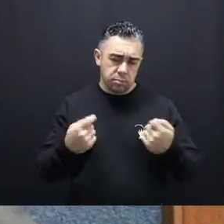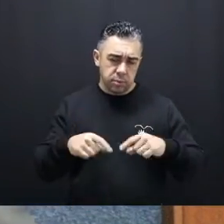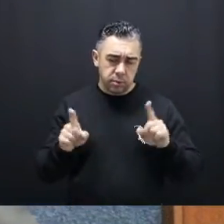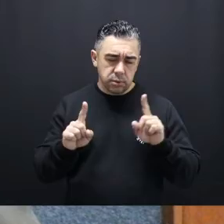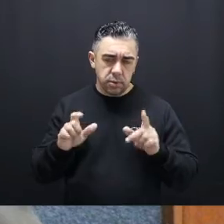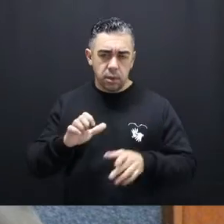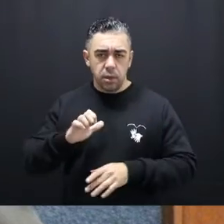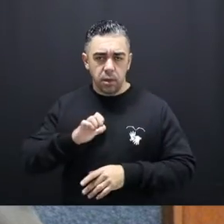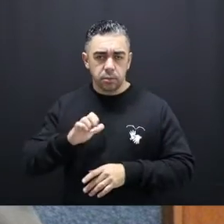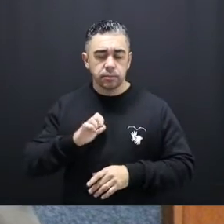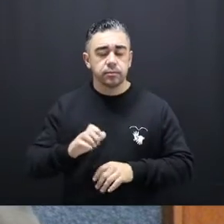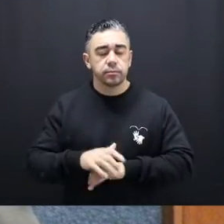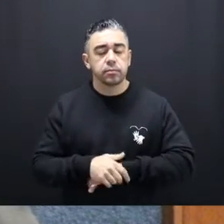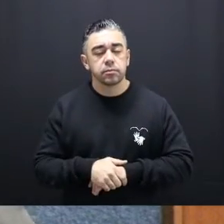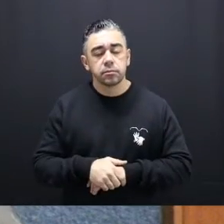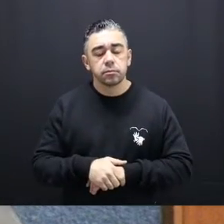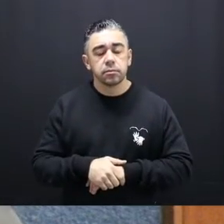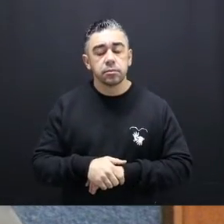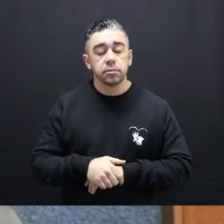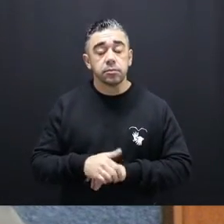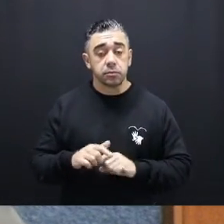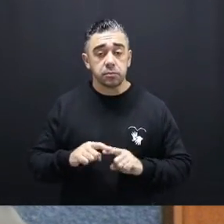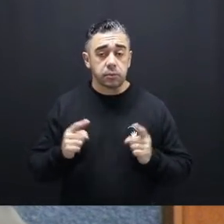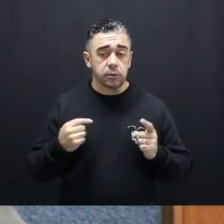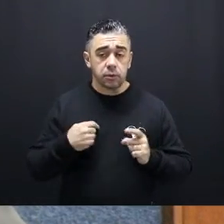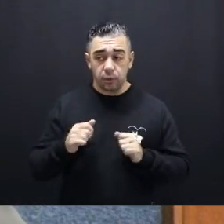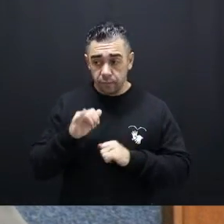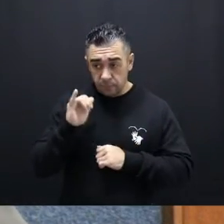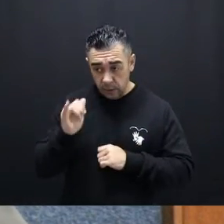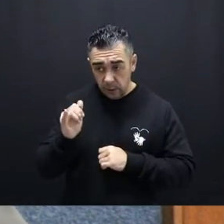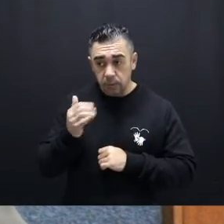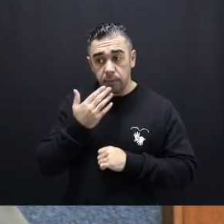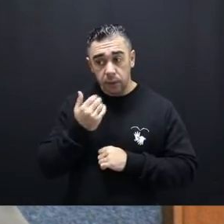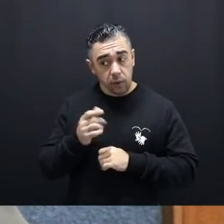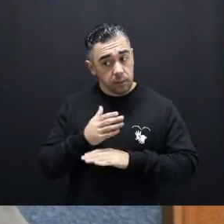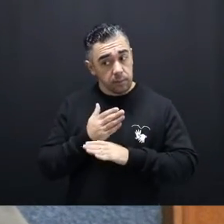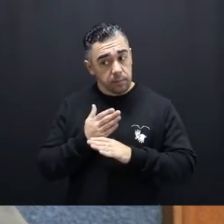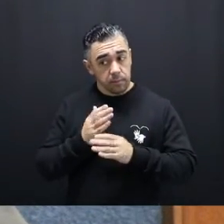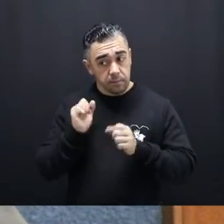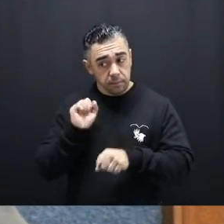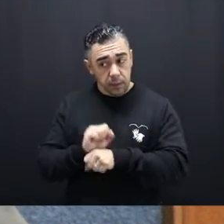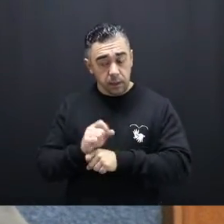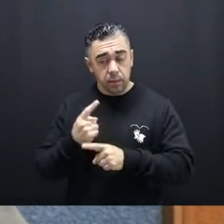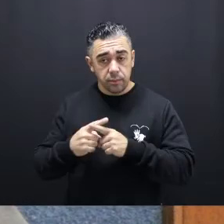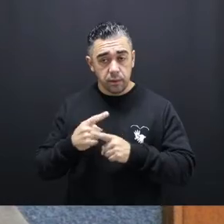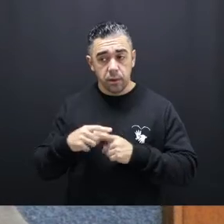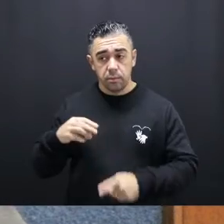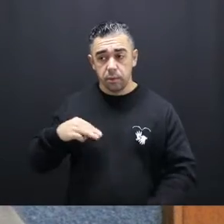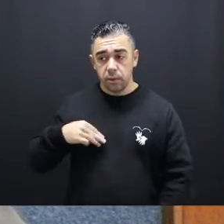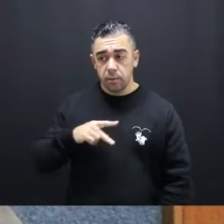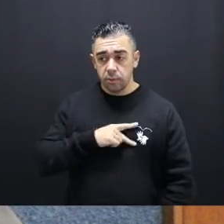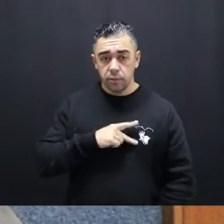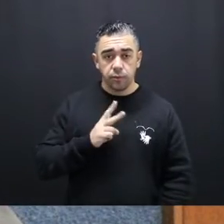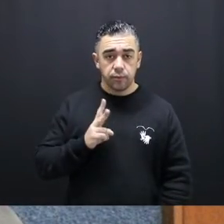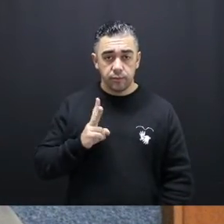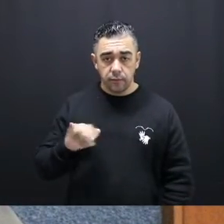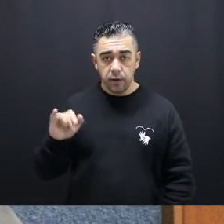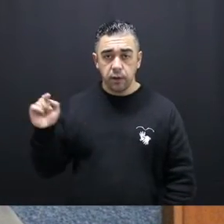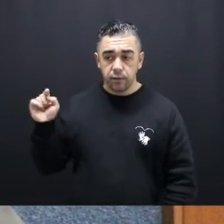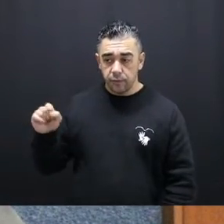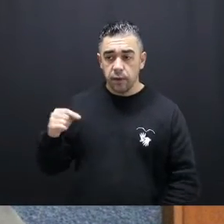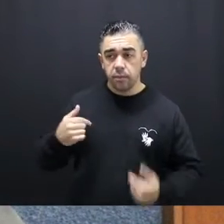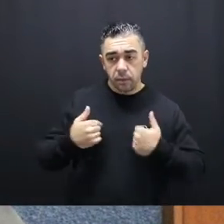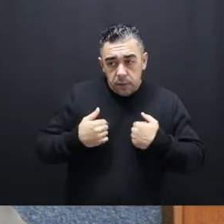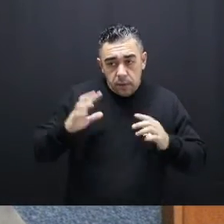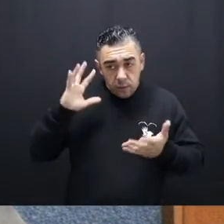questão de ética aqui mas que eu meu mesmo ele tem ver Olha é melhor você deixar que senão aí mesmo que sobra para mim para trabalhar para